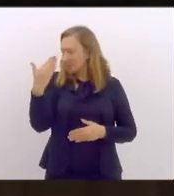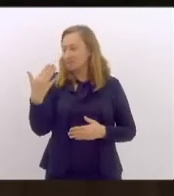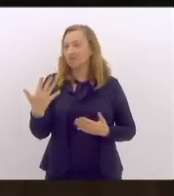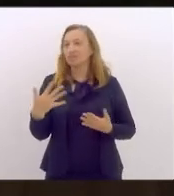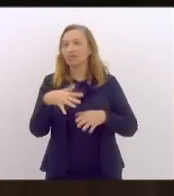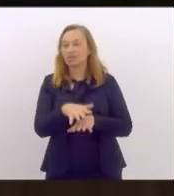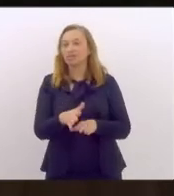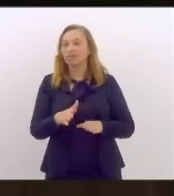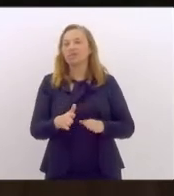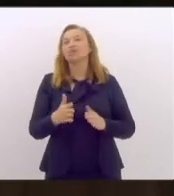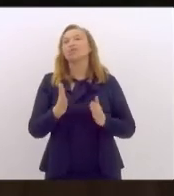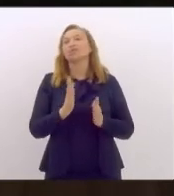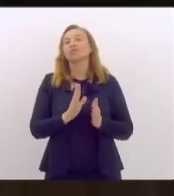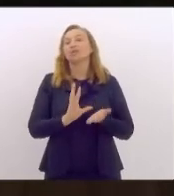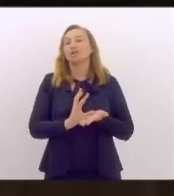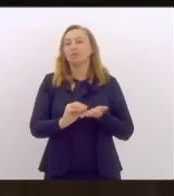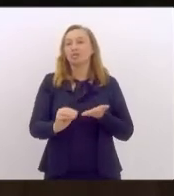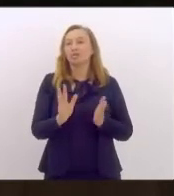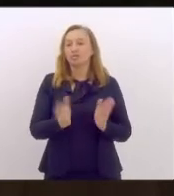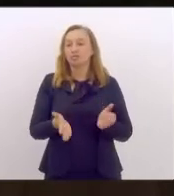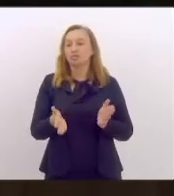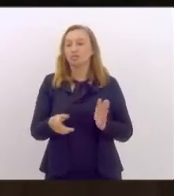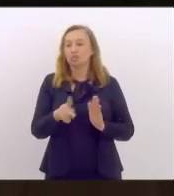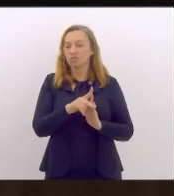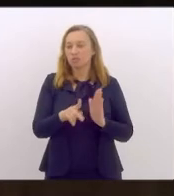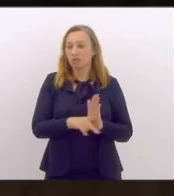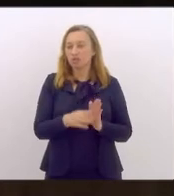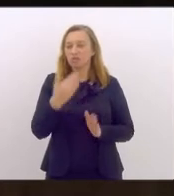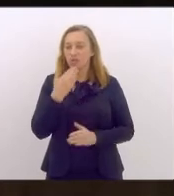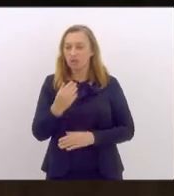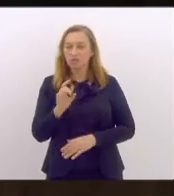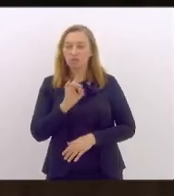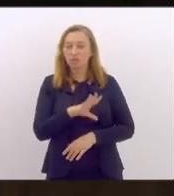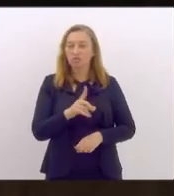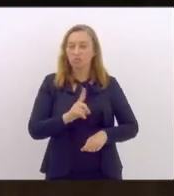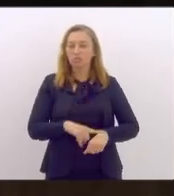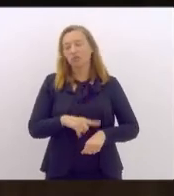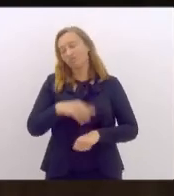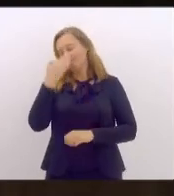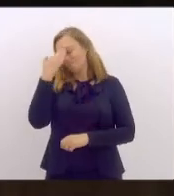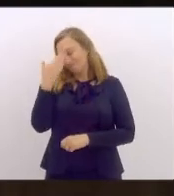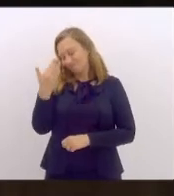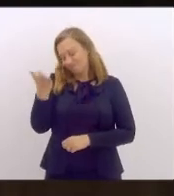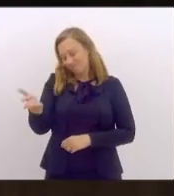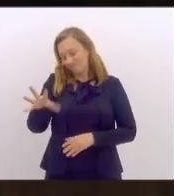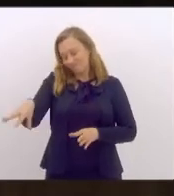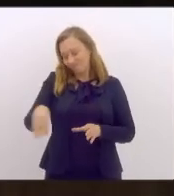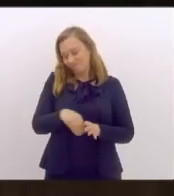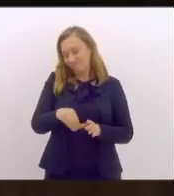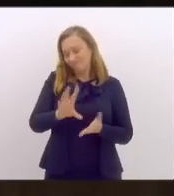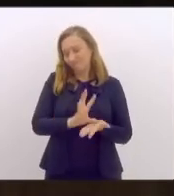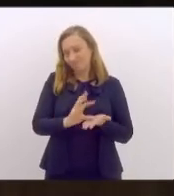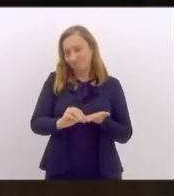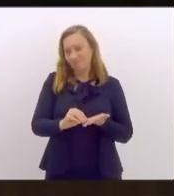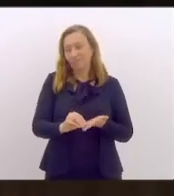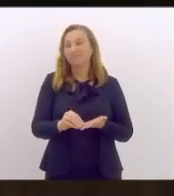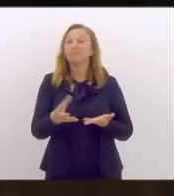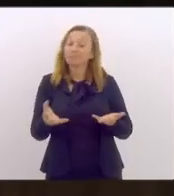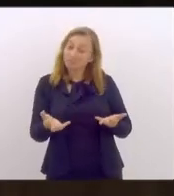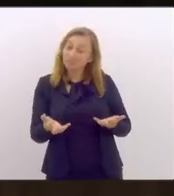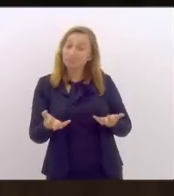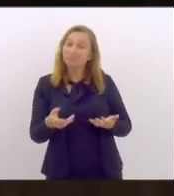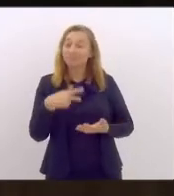inclusão na pauta de hoje desse projeto de resolução foi pedido por mim de última hora eu agradeço por ter colocado na pauta e que era